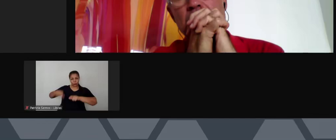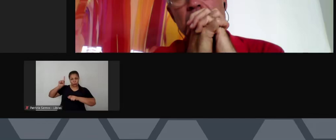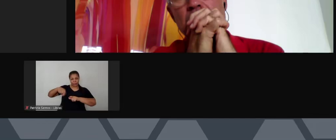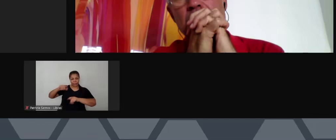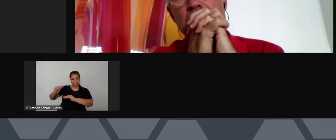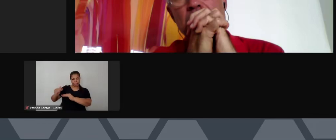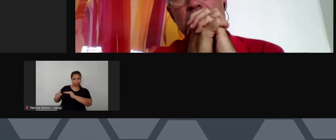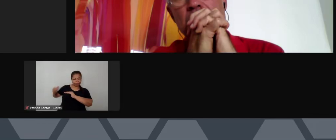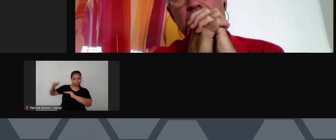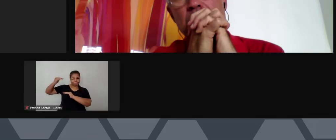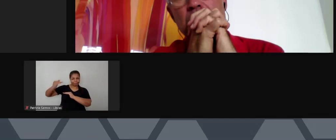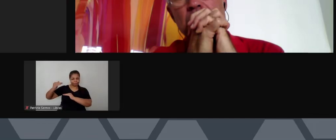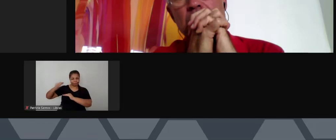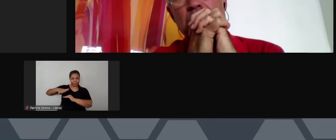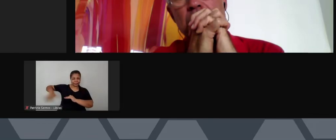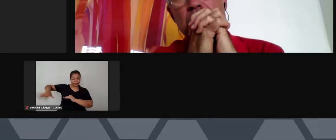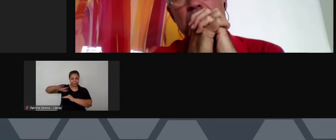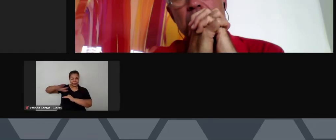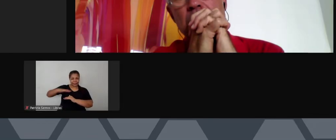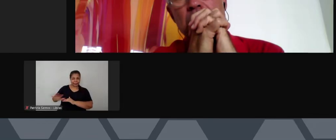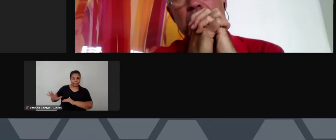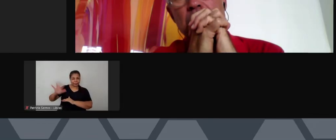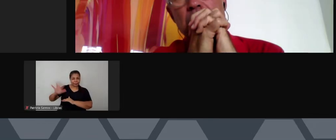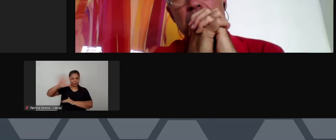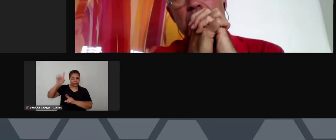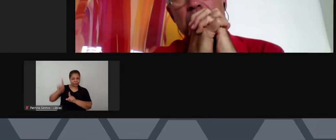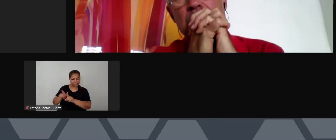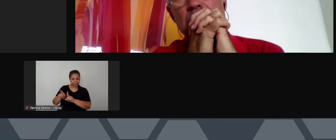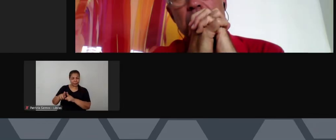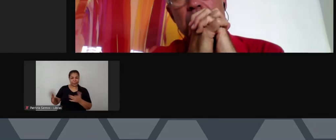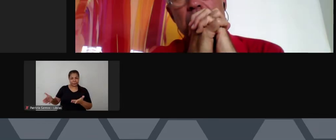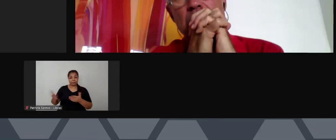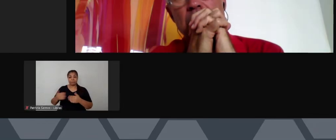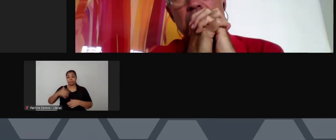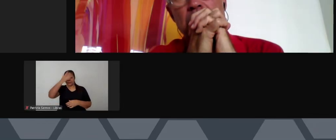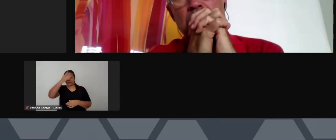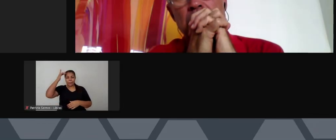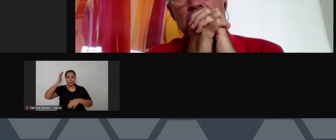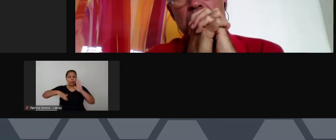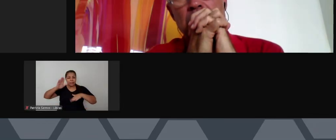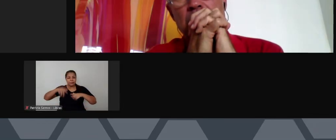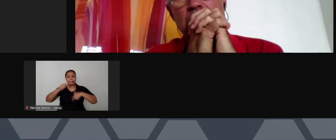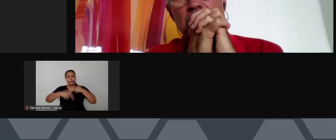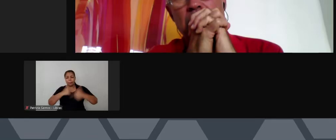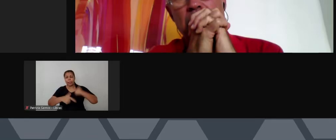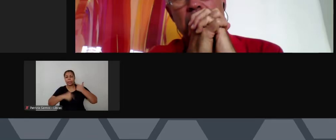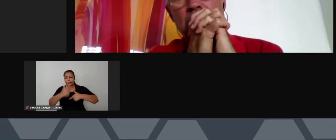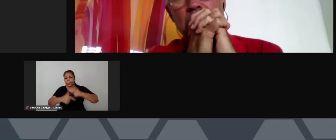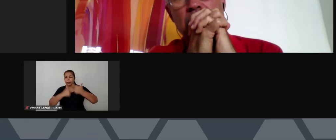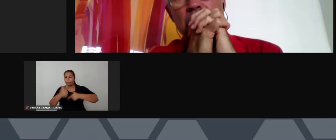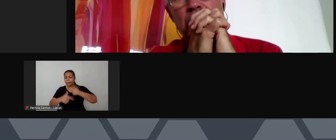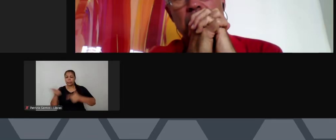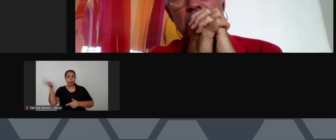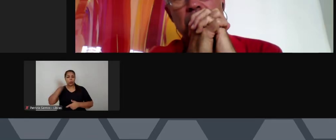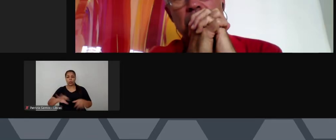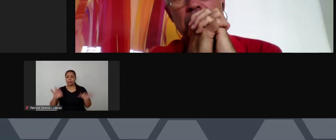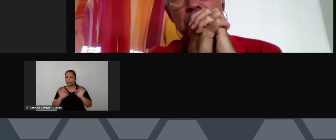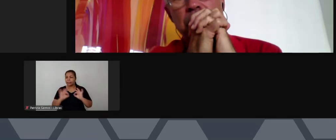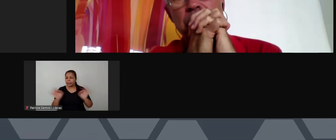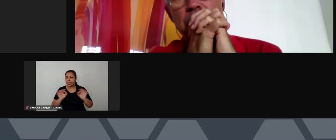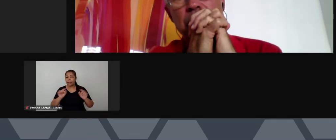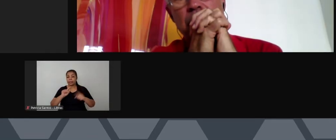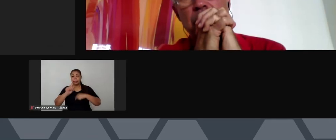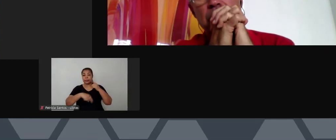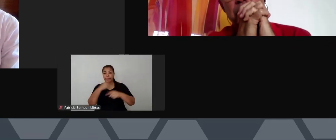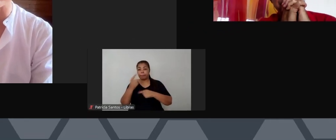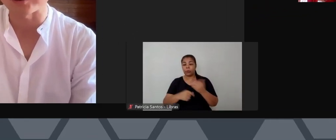de quando a pessoa trabalha tem uma vida difícil e aí em cima disso tem seu celular roubado no ponto